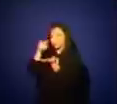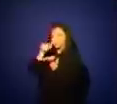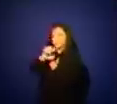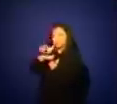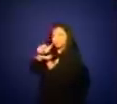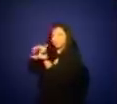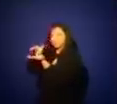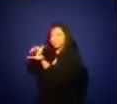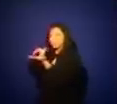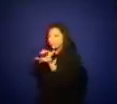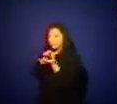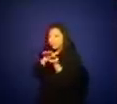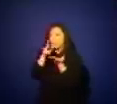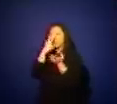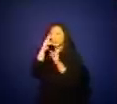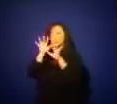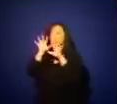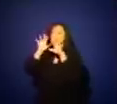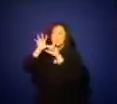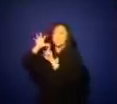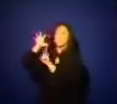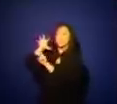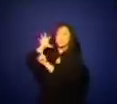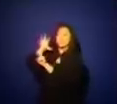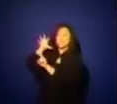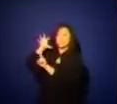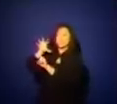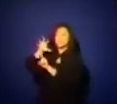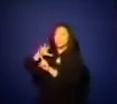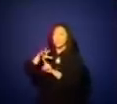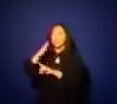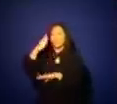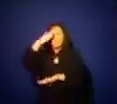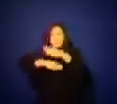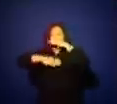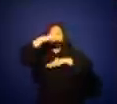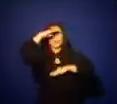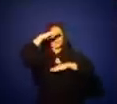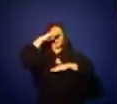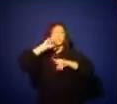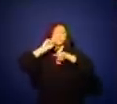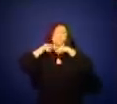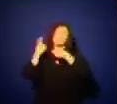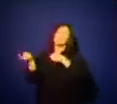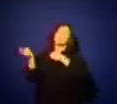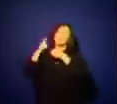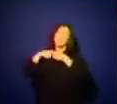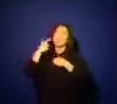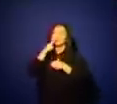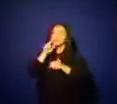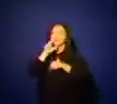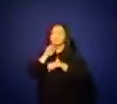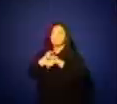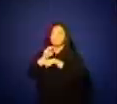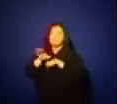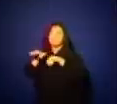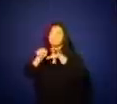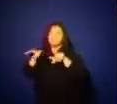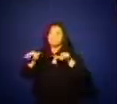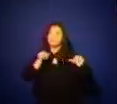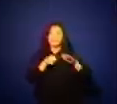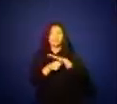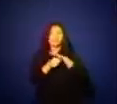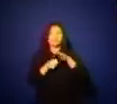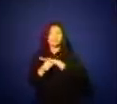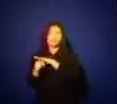cumulativa e depois volta a gente viu o último número que foi muito forte e quando eu pego o número abro em setores é muito é muito claro